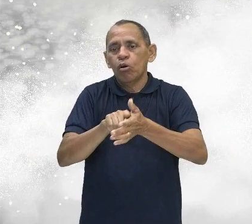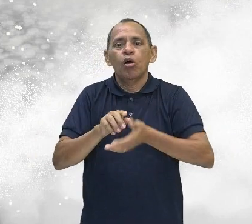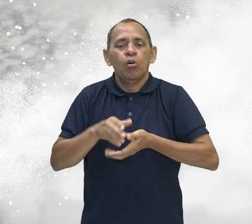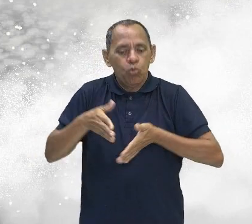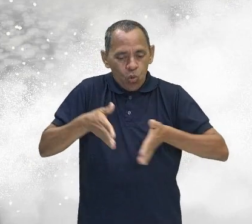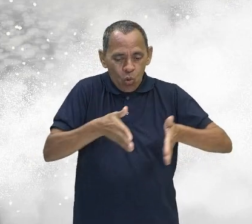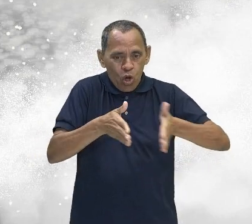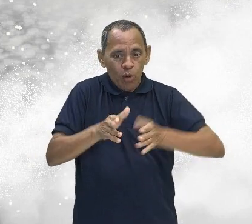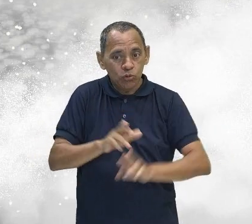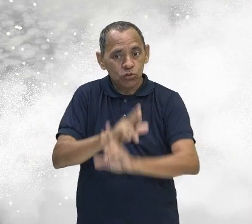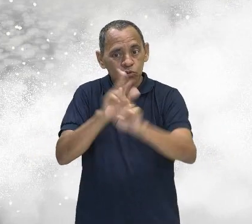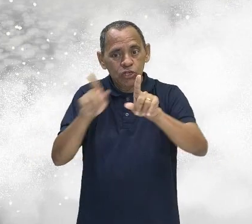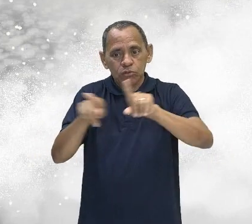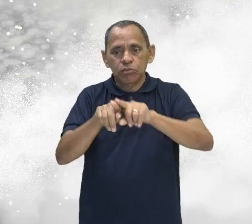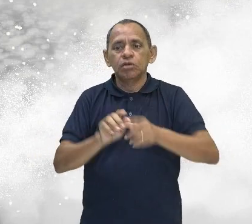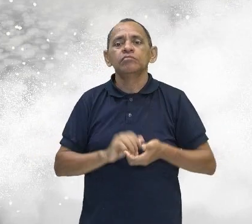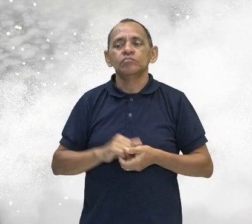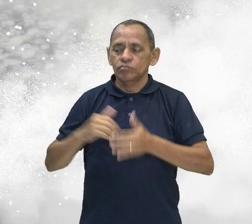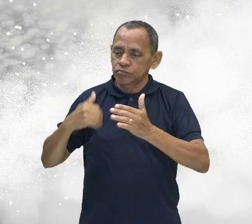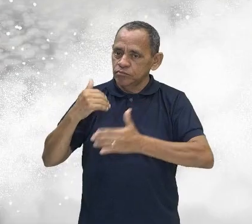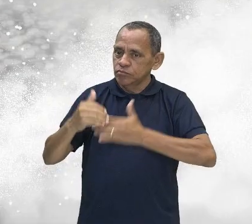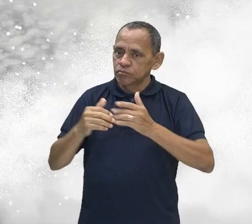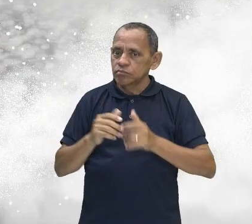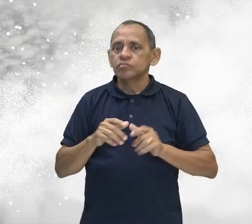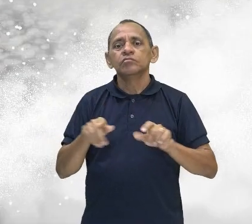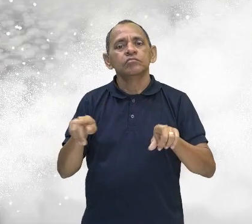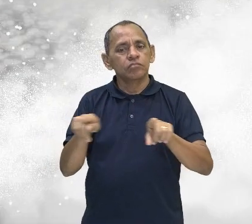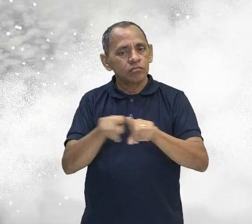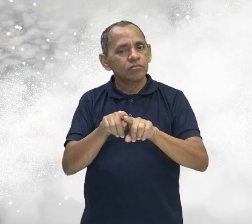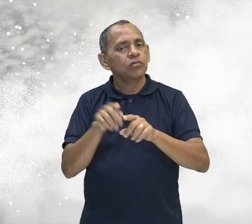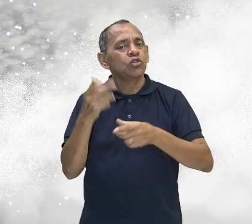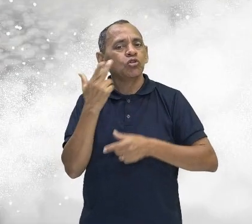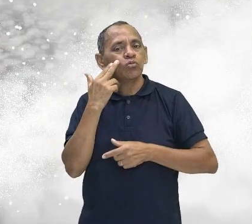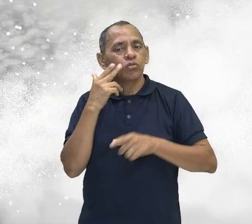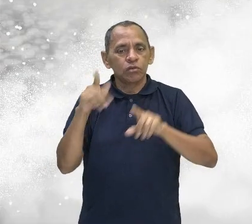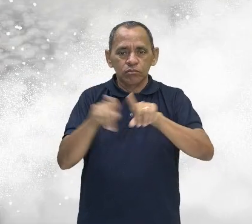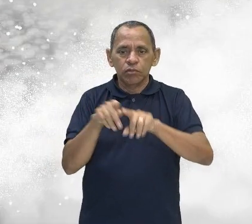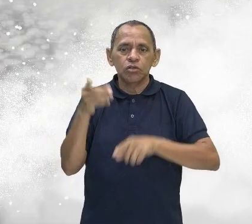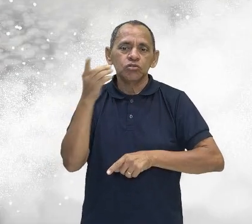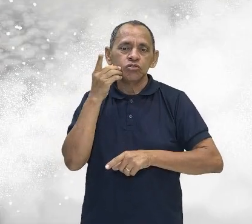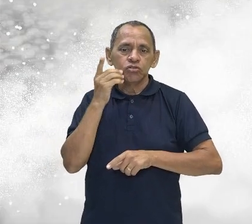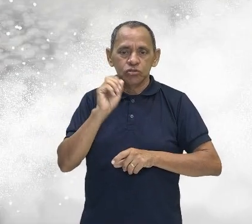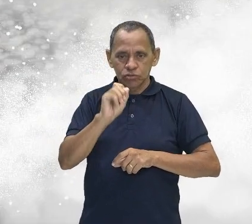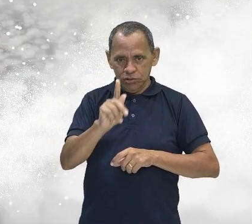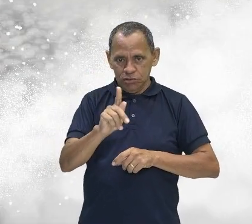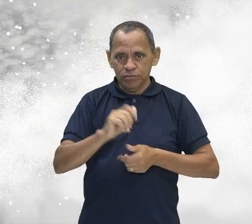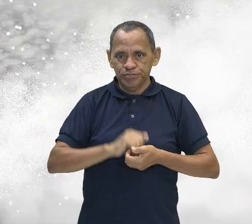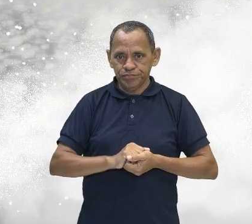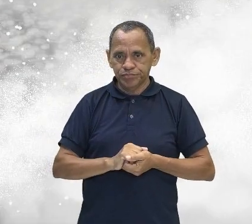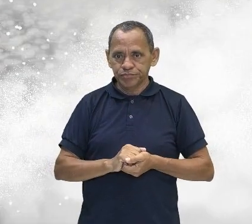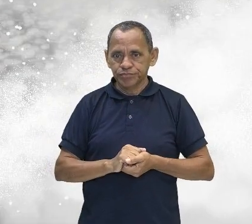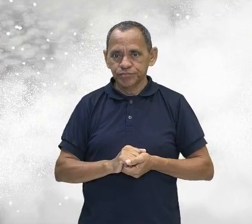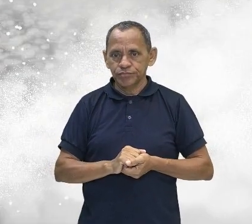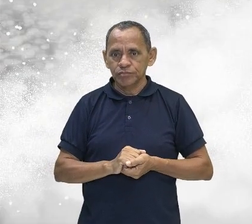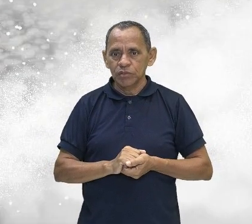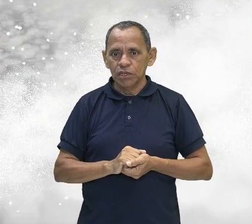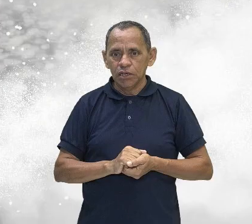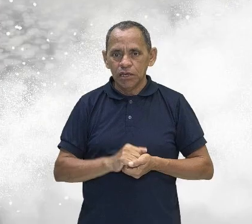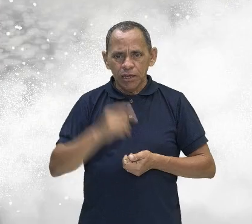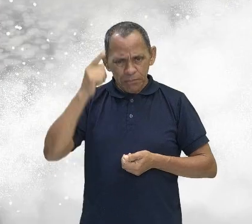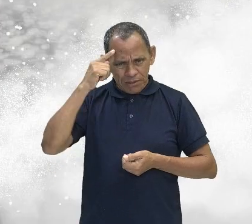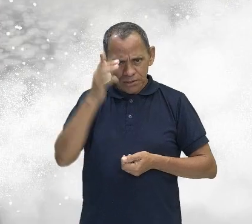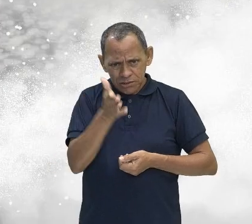por diante. Esse é um processo até bastante comum no nosso cotidiano, correto? E já pensaram que